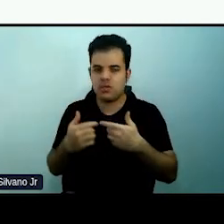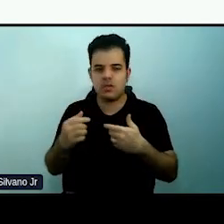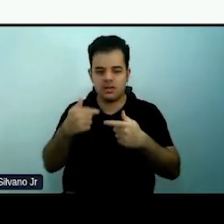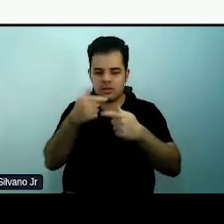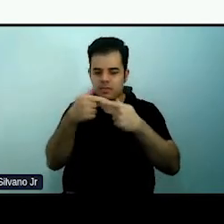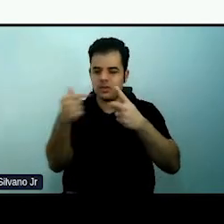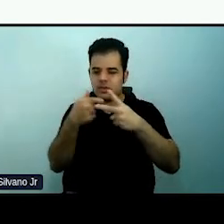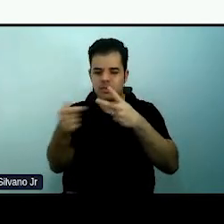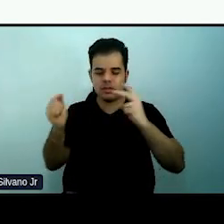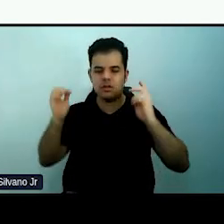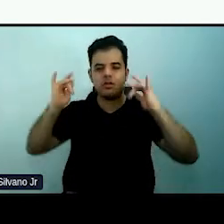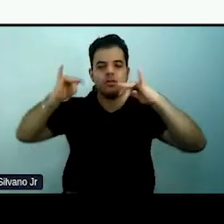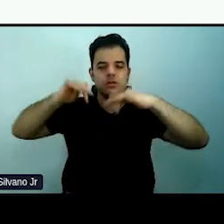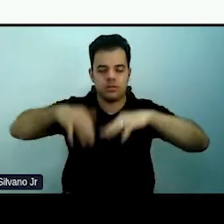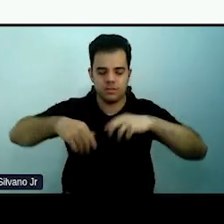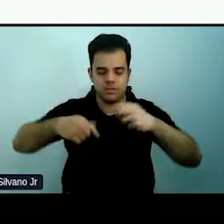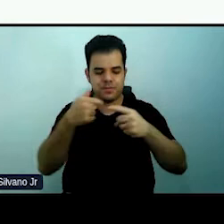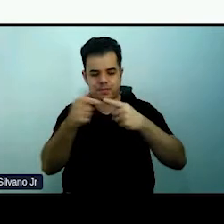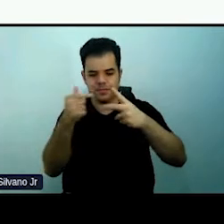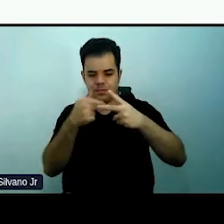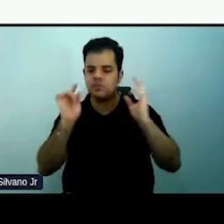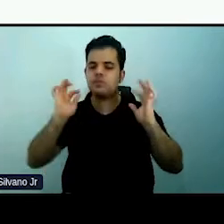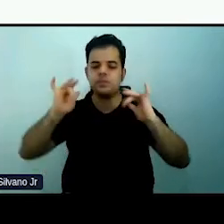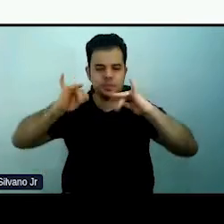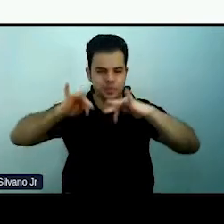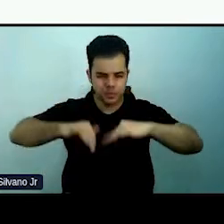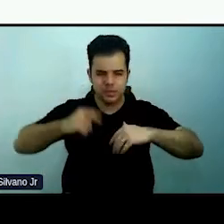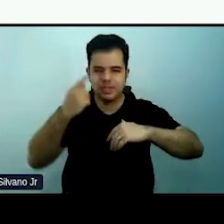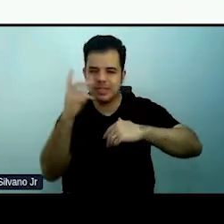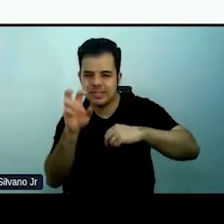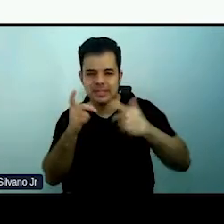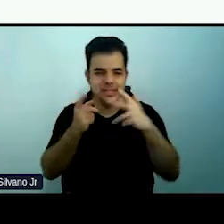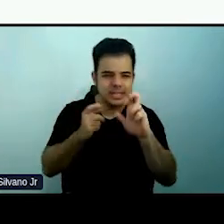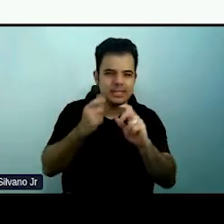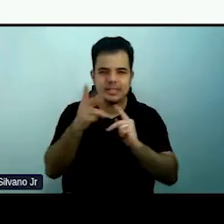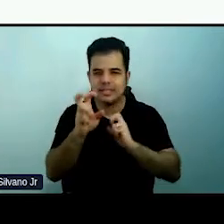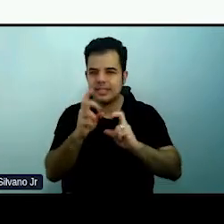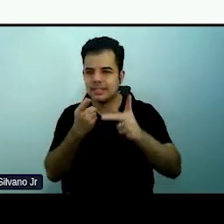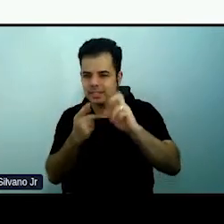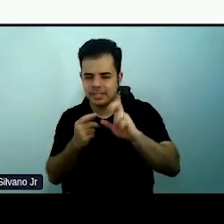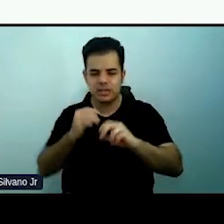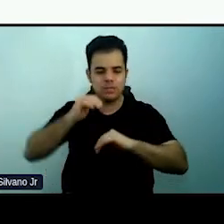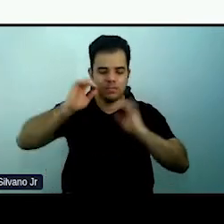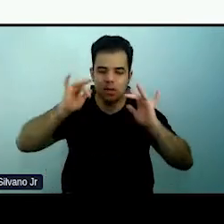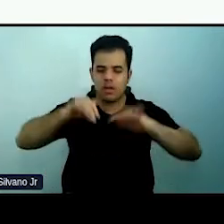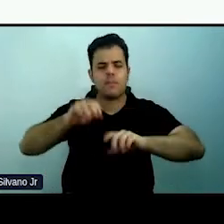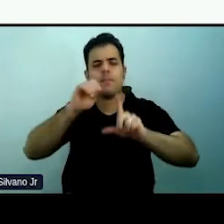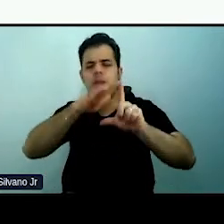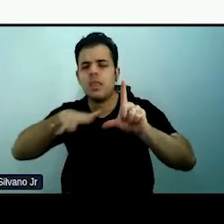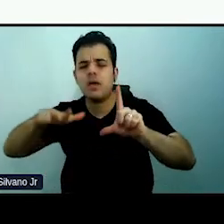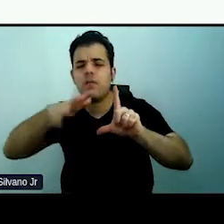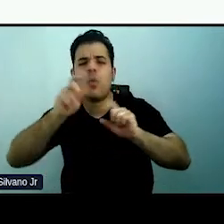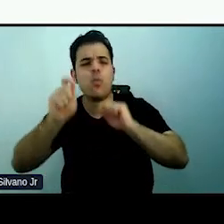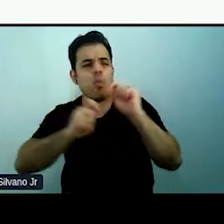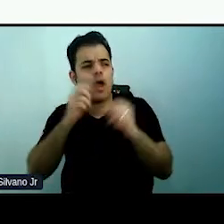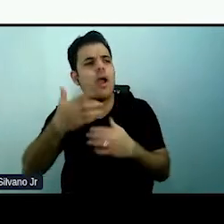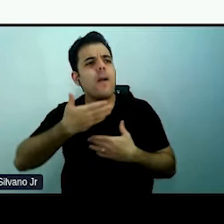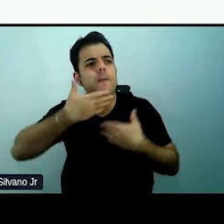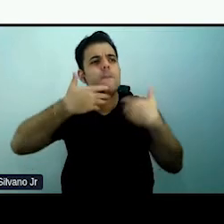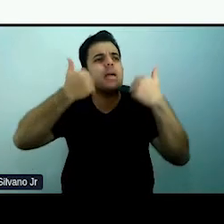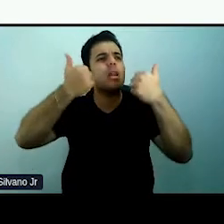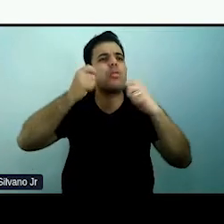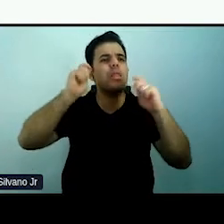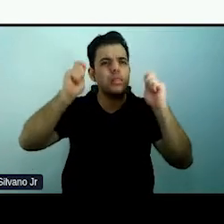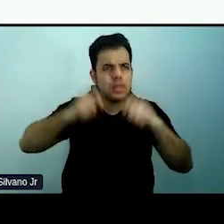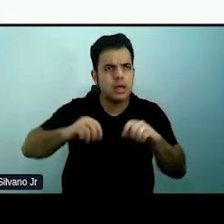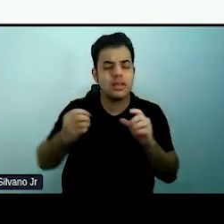para falar. Então, a gente traz tópicos, a gente mostra como que está a nossa plataforma, o que, que a gente pode melhorar,